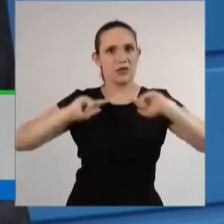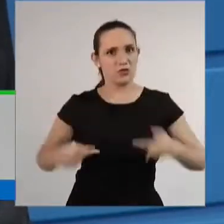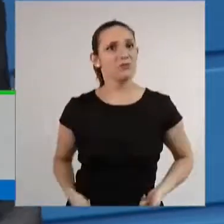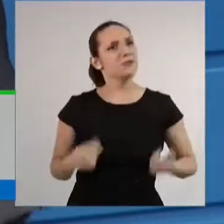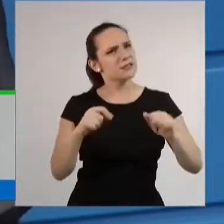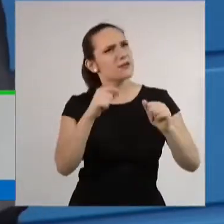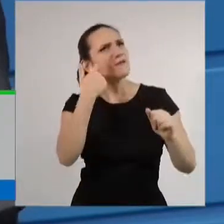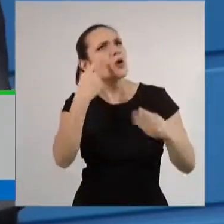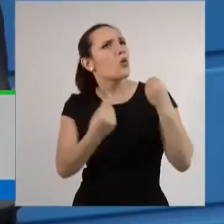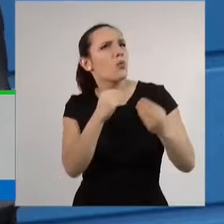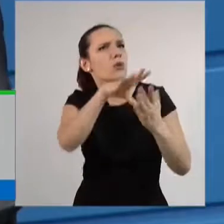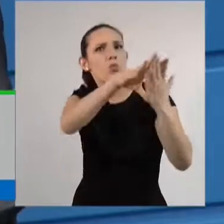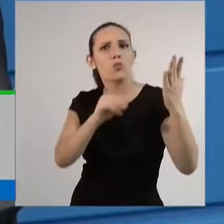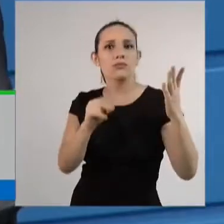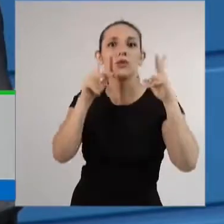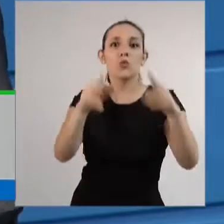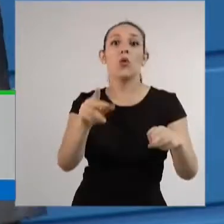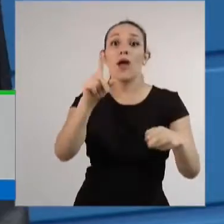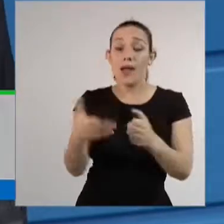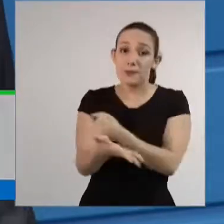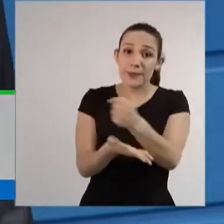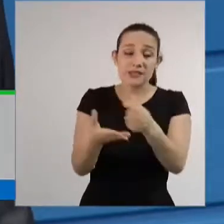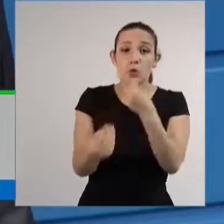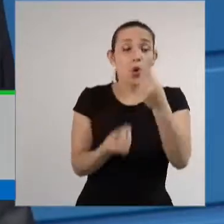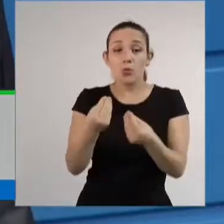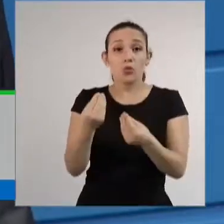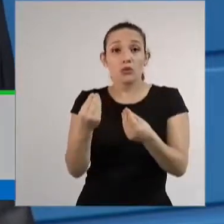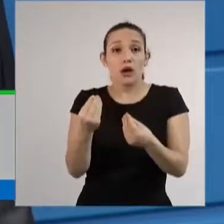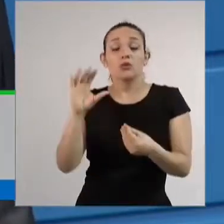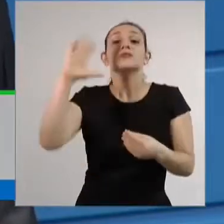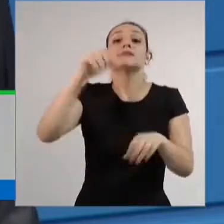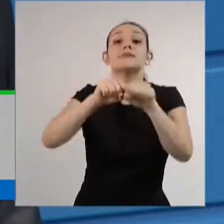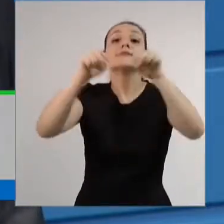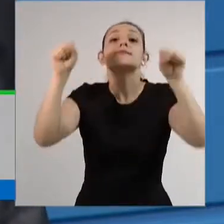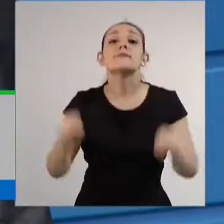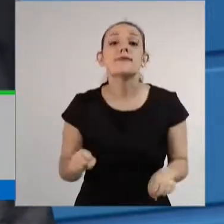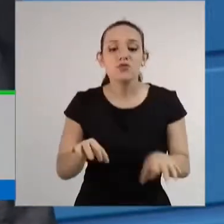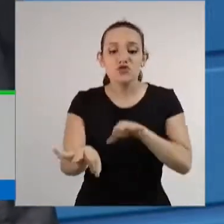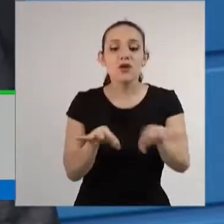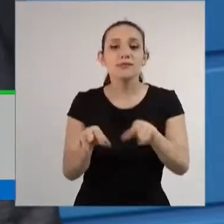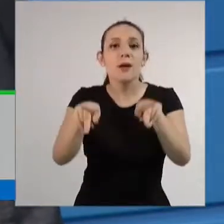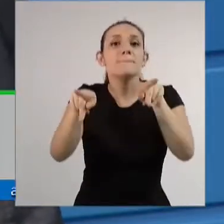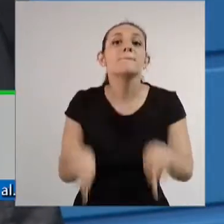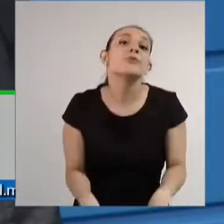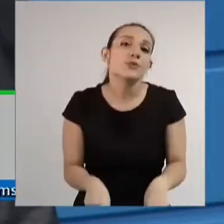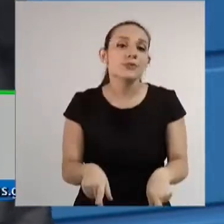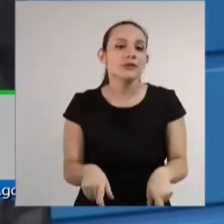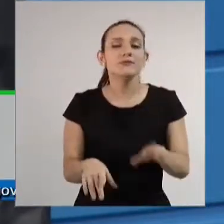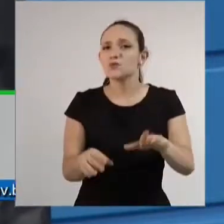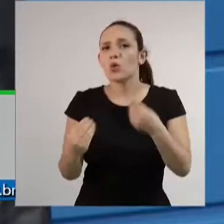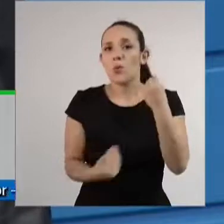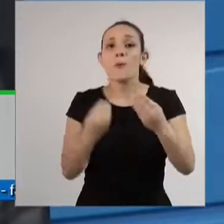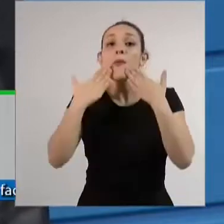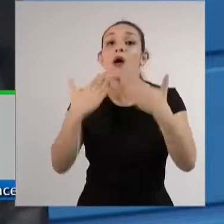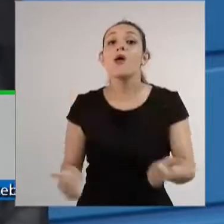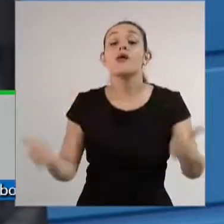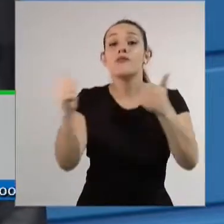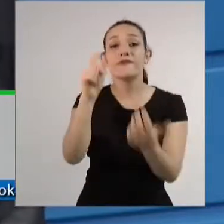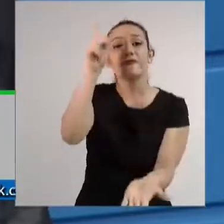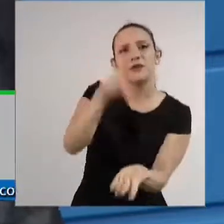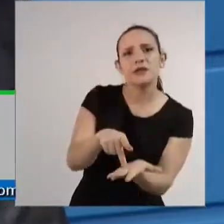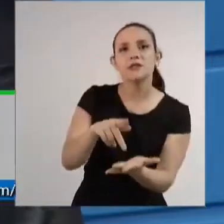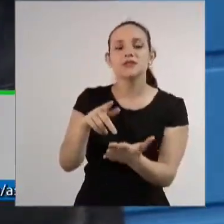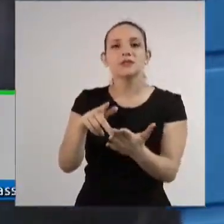é o fundamento principal do funcionamento da gestão pública, do aperfeiçoamento, para que ela possa